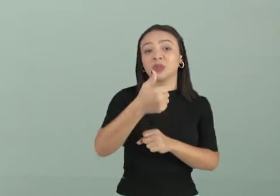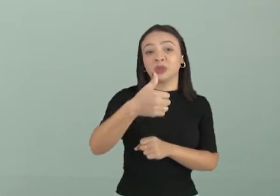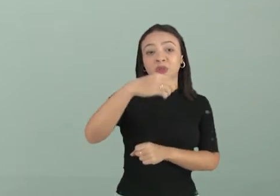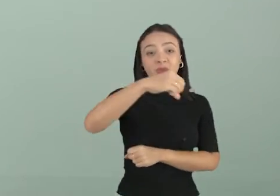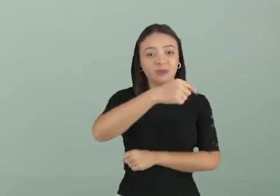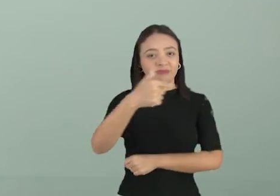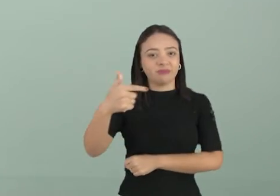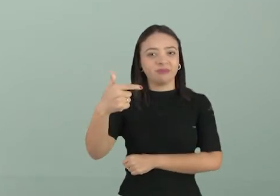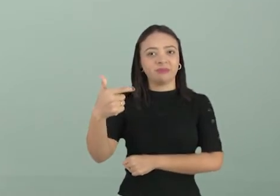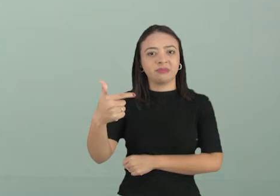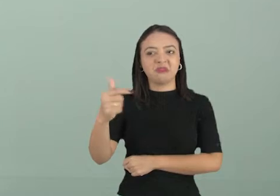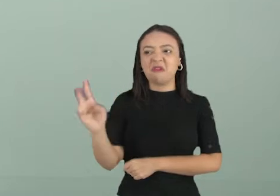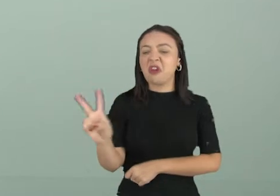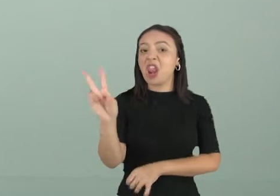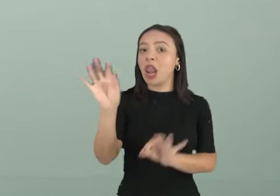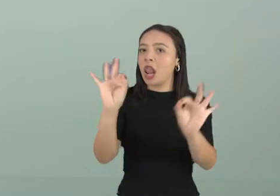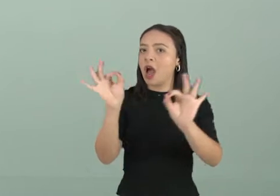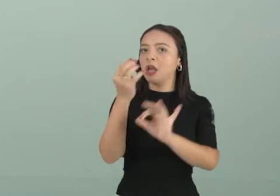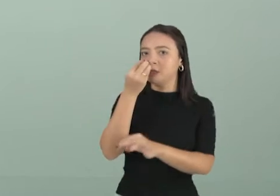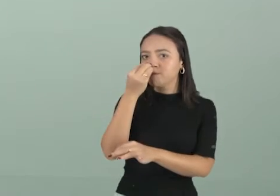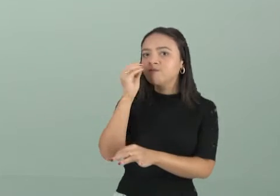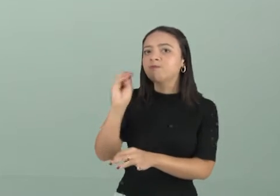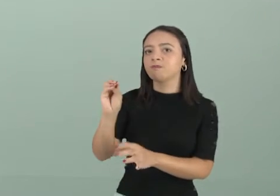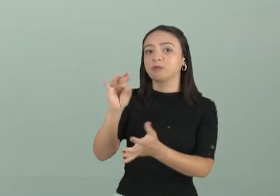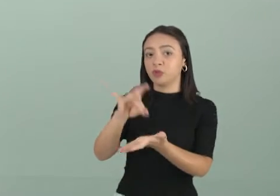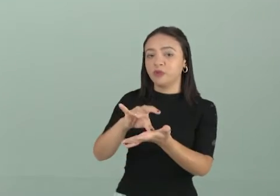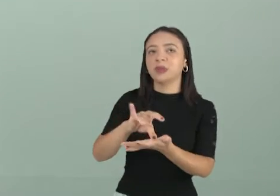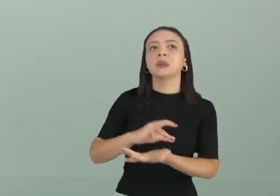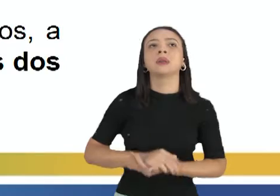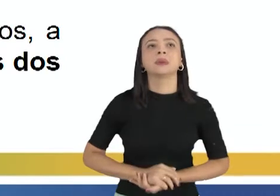1922, ela não foi valorizada.